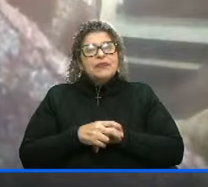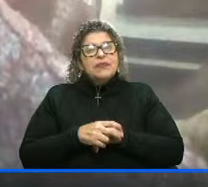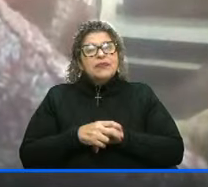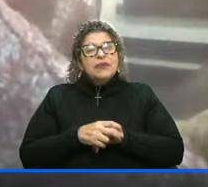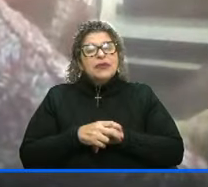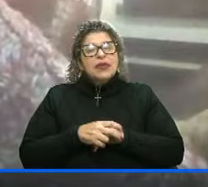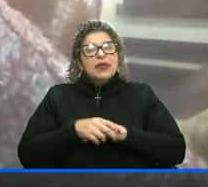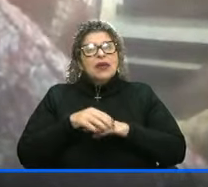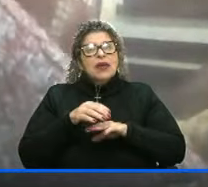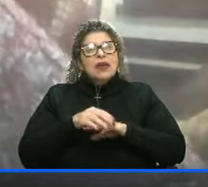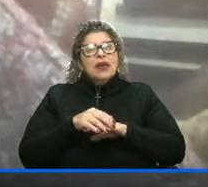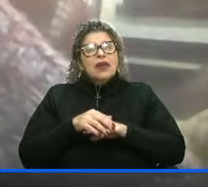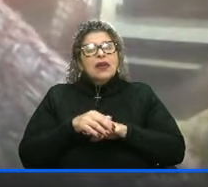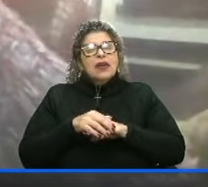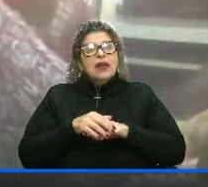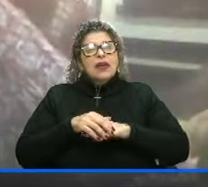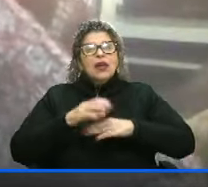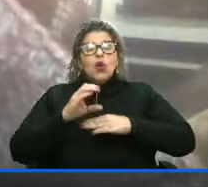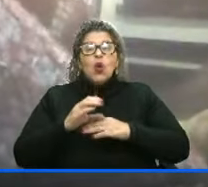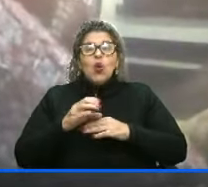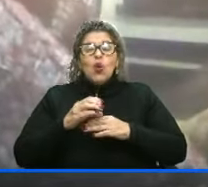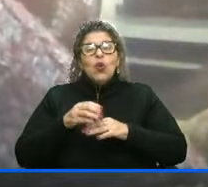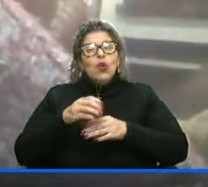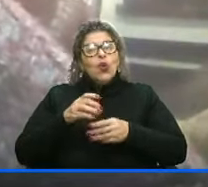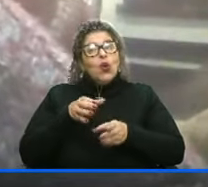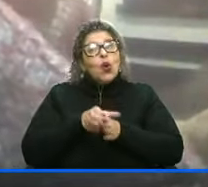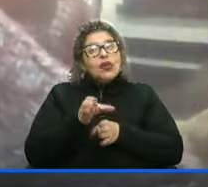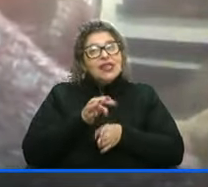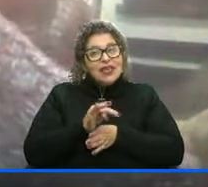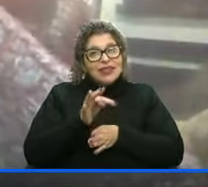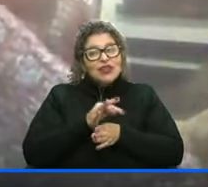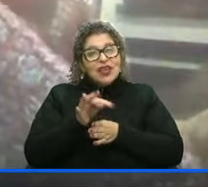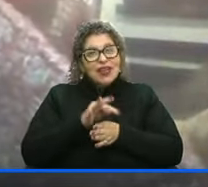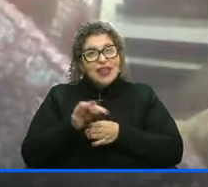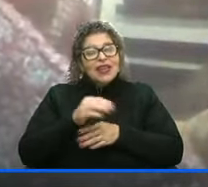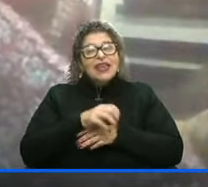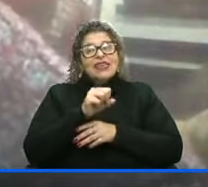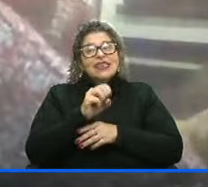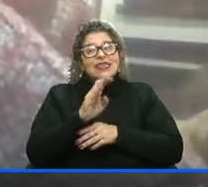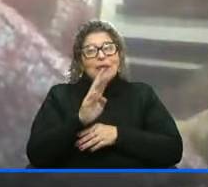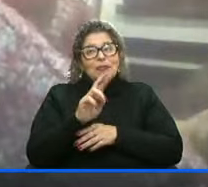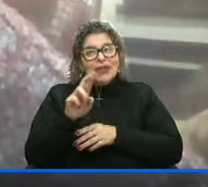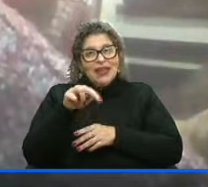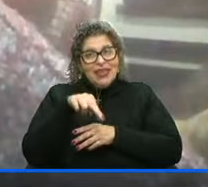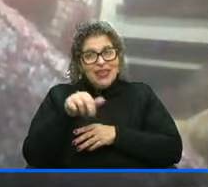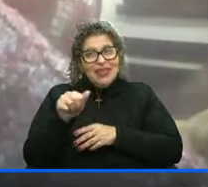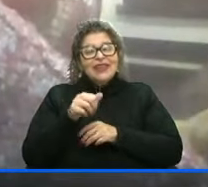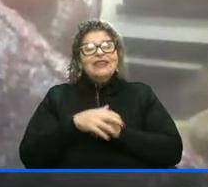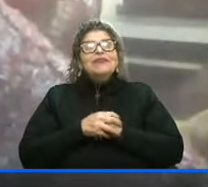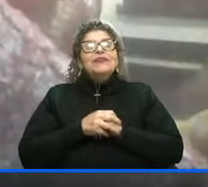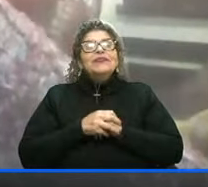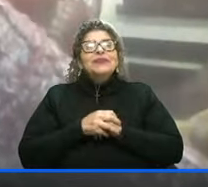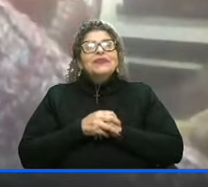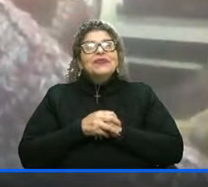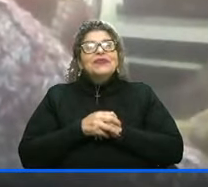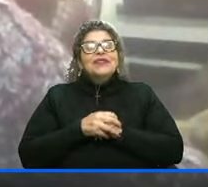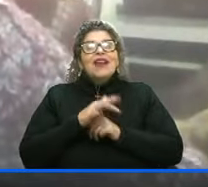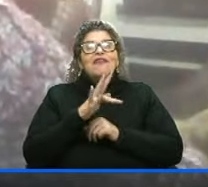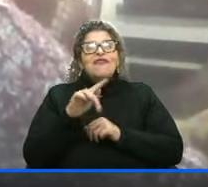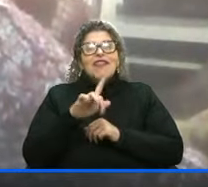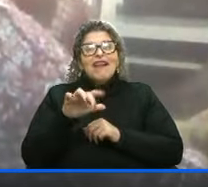a conselheira, mais a Sabrina, né, conselheira tutelar aqui do Conselho Tutelar número 5, que bom que tu estás aí. A